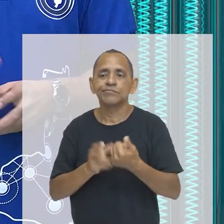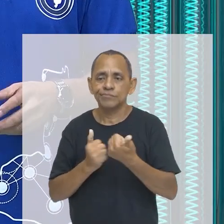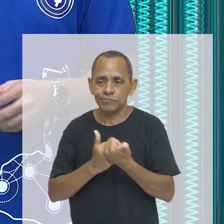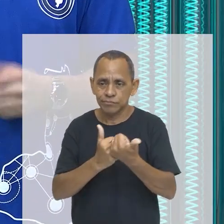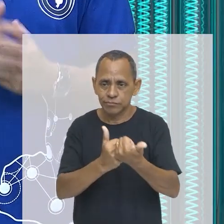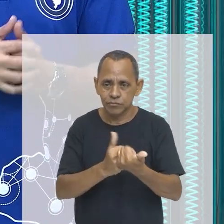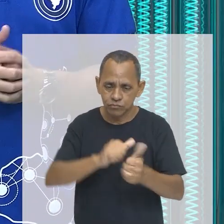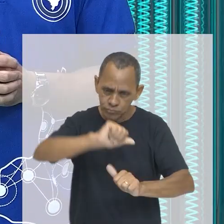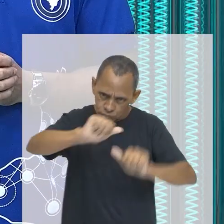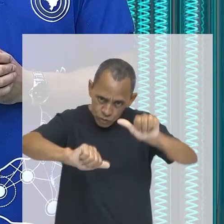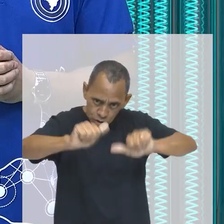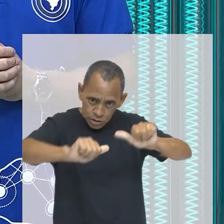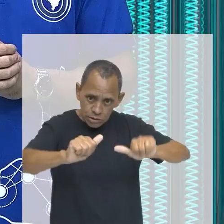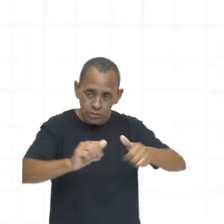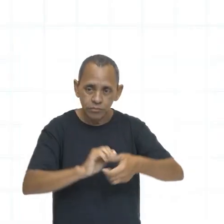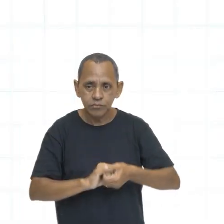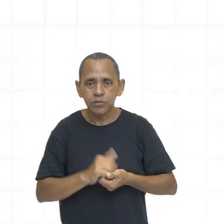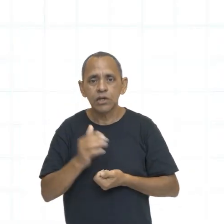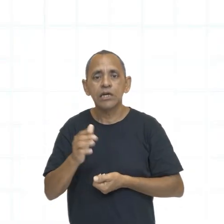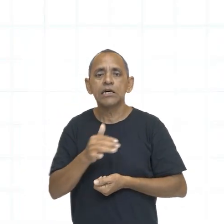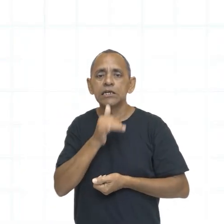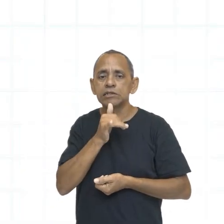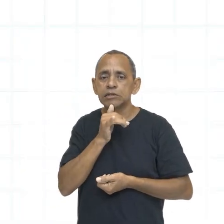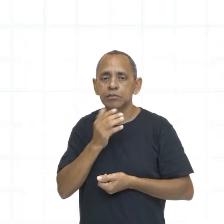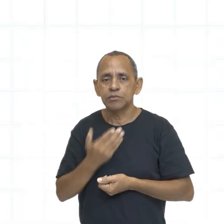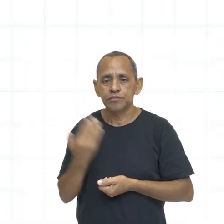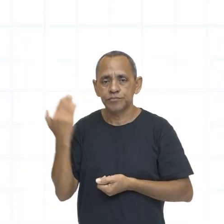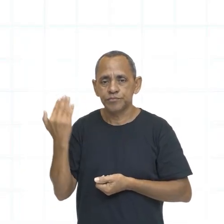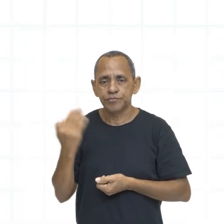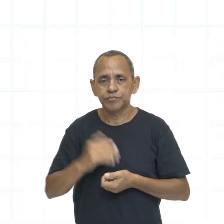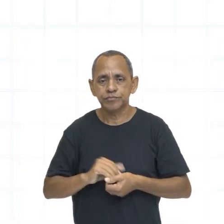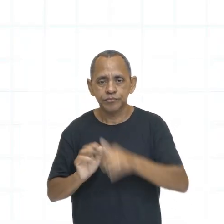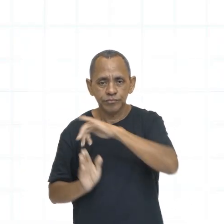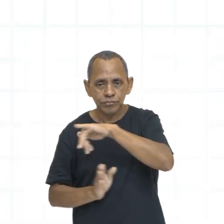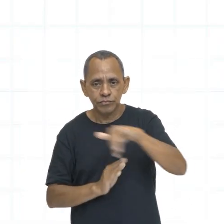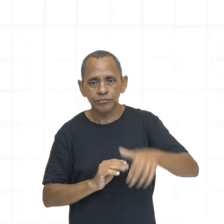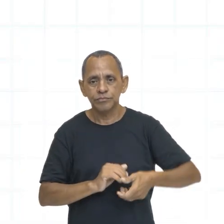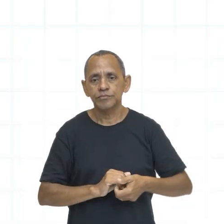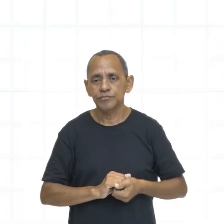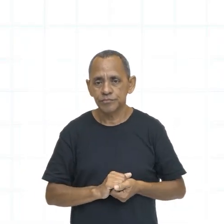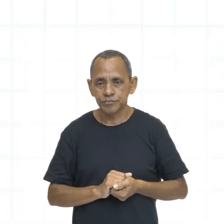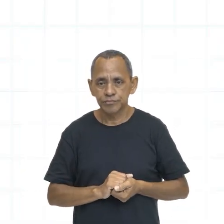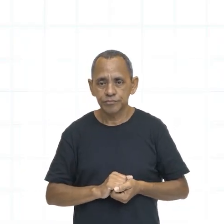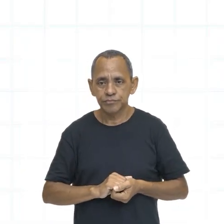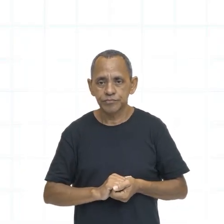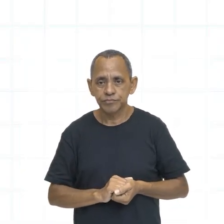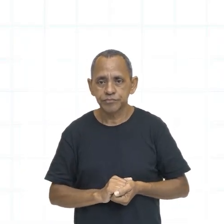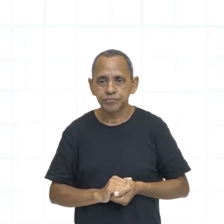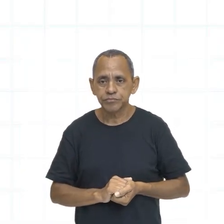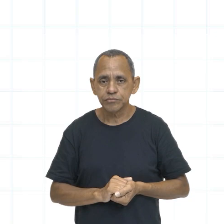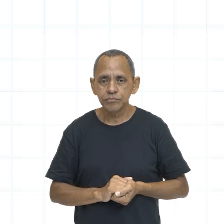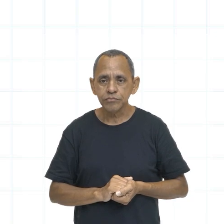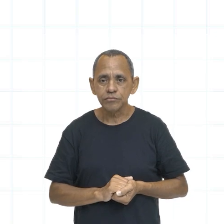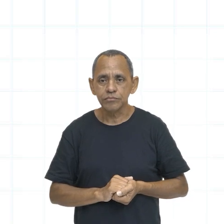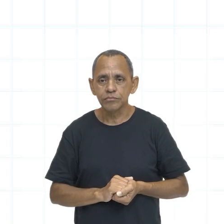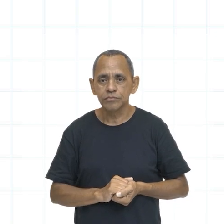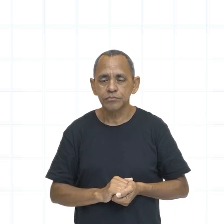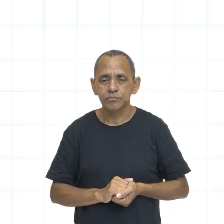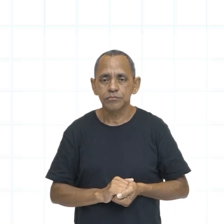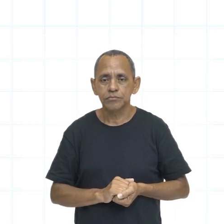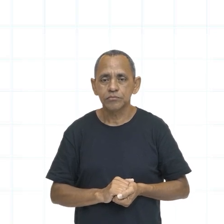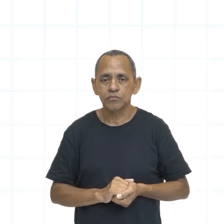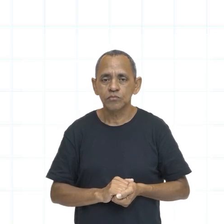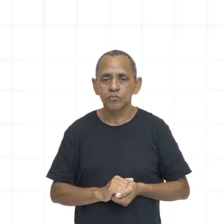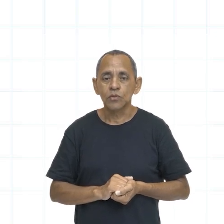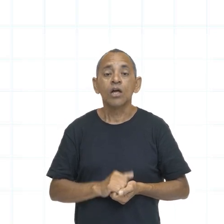aqui. Vamos ver um exemplo? Então eu tenho ali, ó, I don't have to finish the project tonight. I can work on